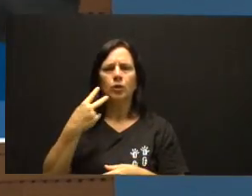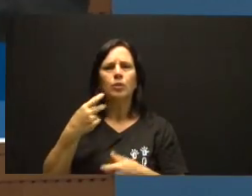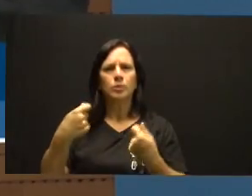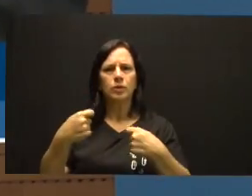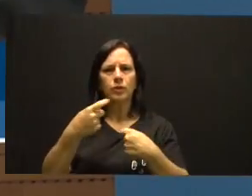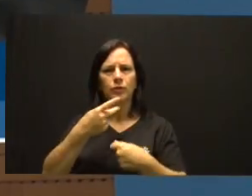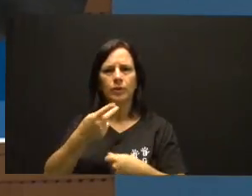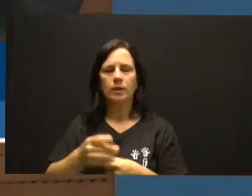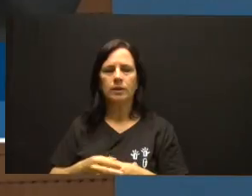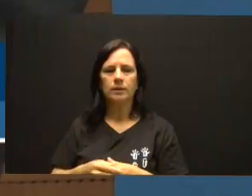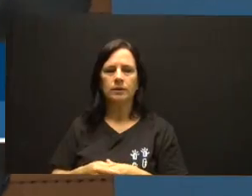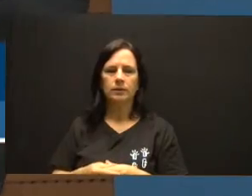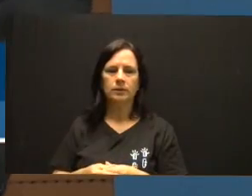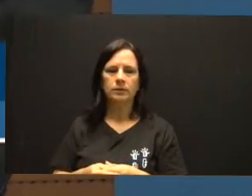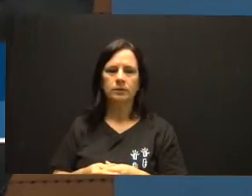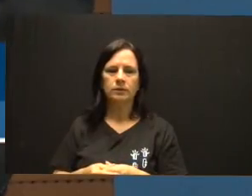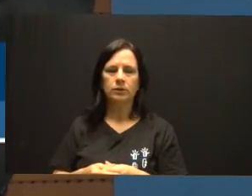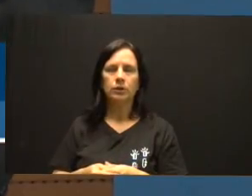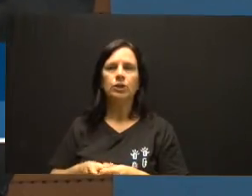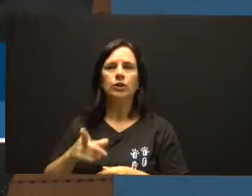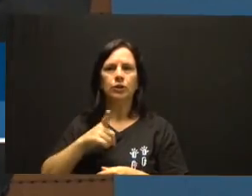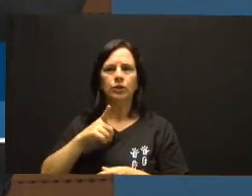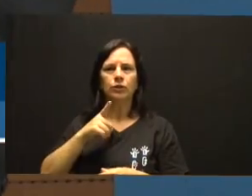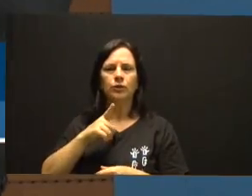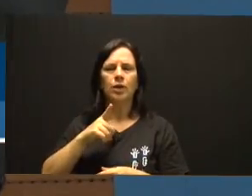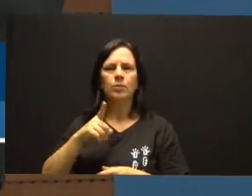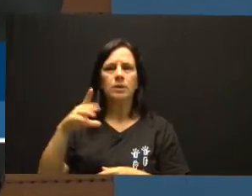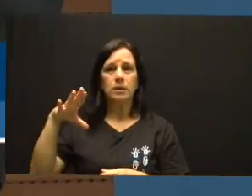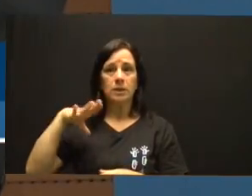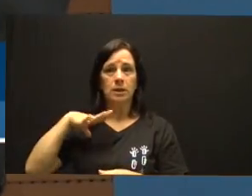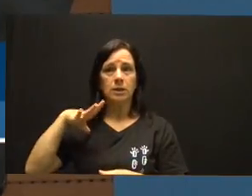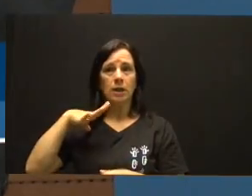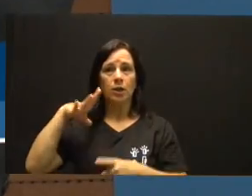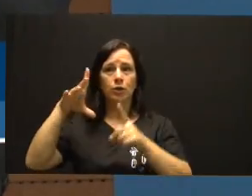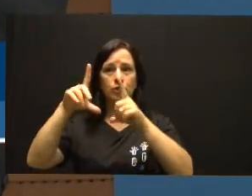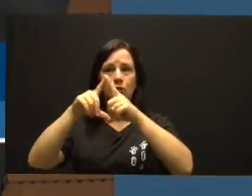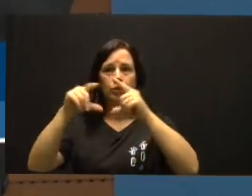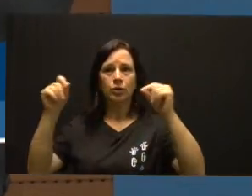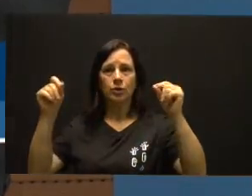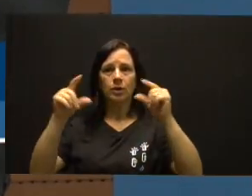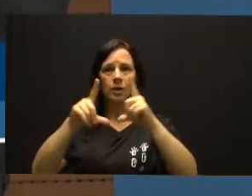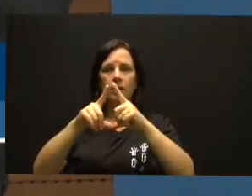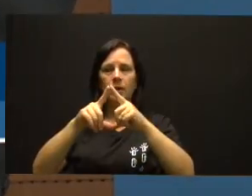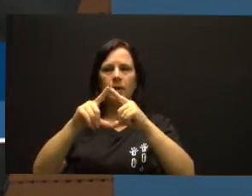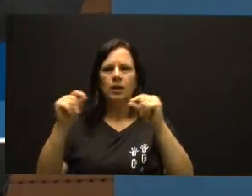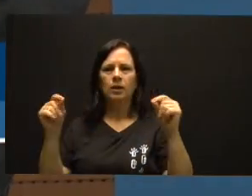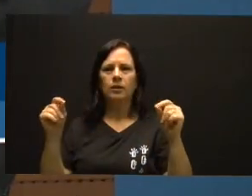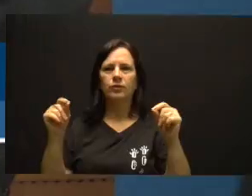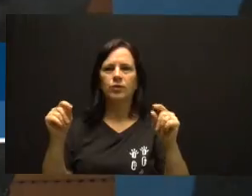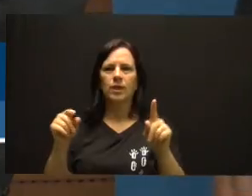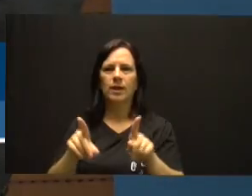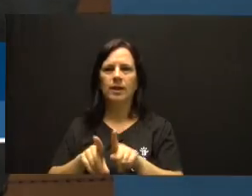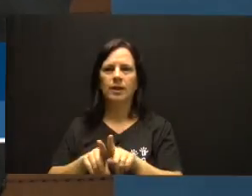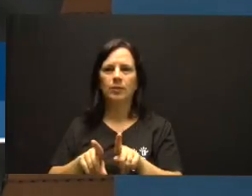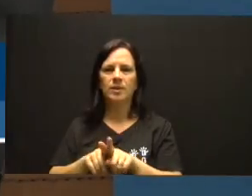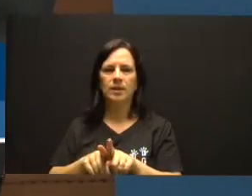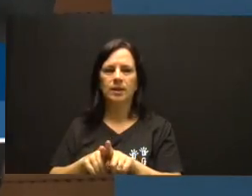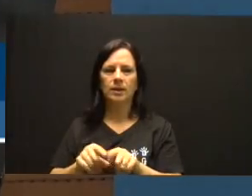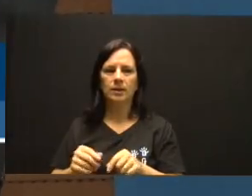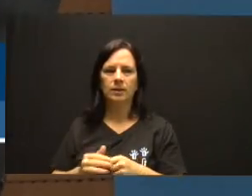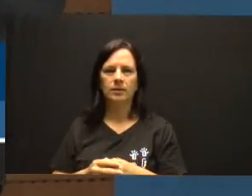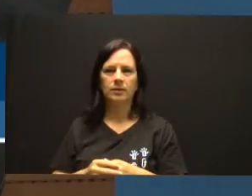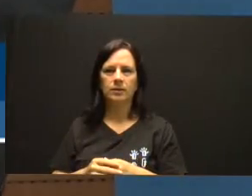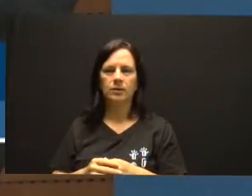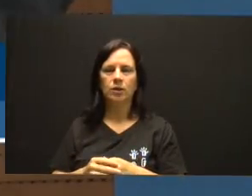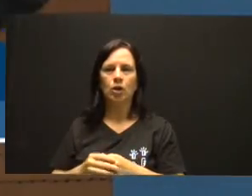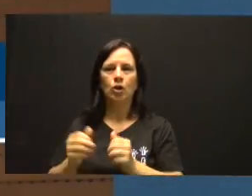a minha fala? Nós tivemos em Brasília, vereador Fábio Roxinho e os demais que foram até Brasília daquela vez,